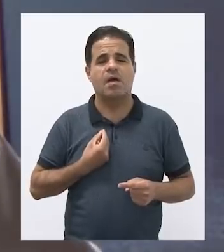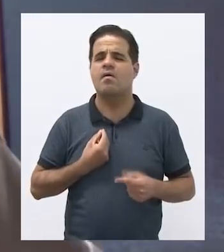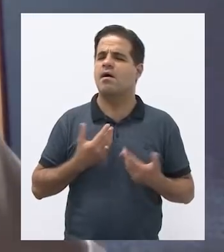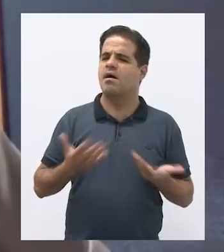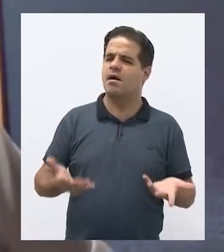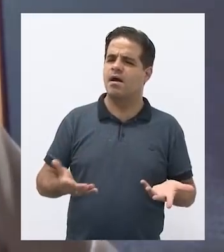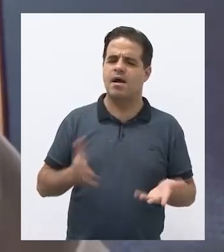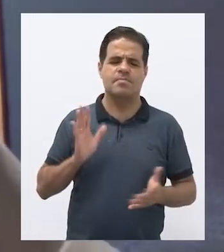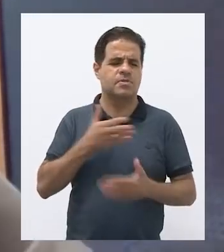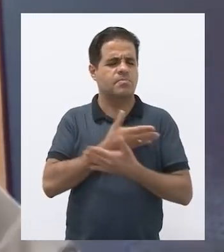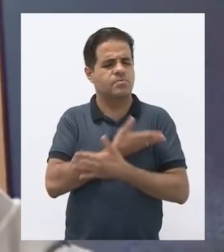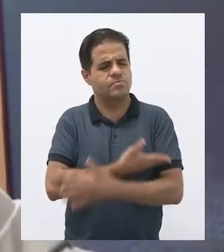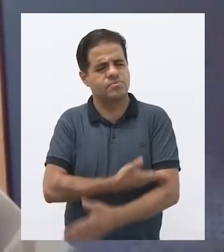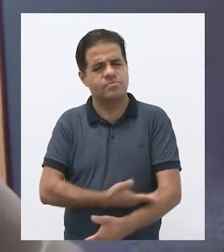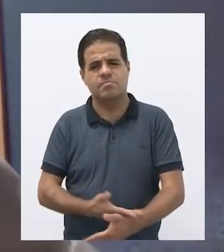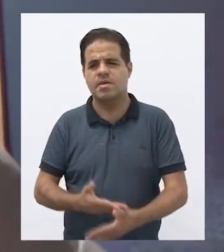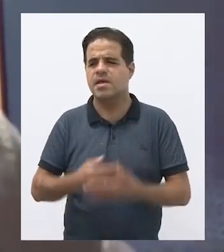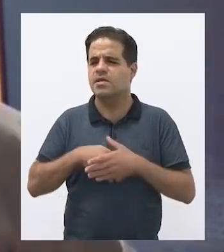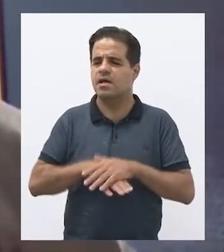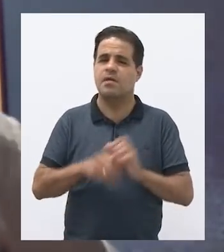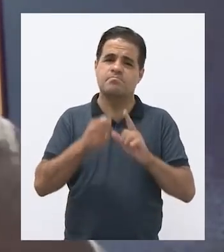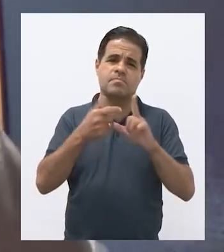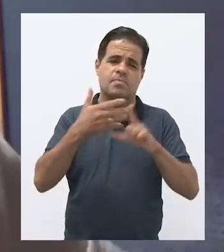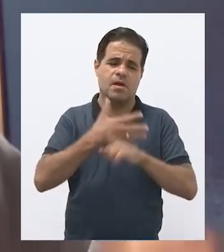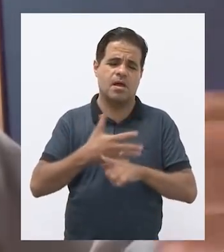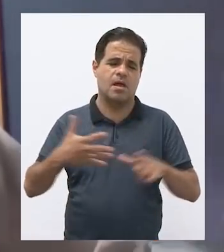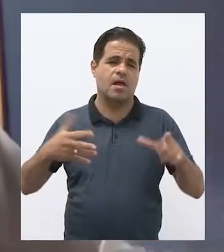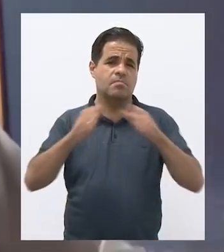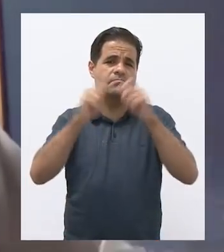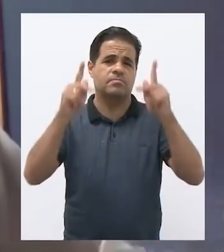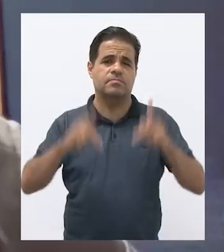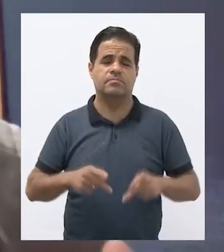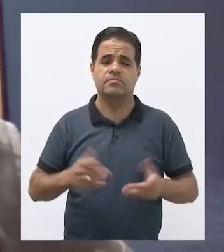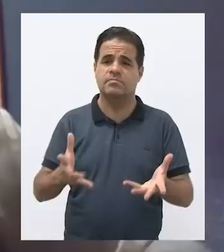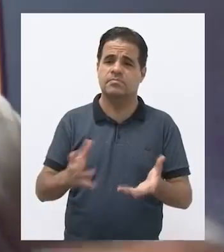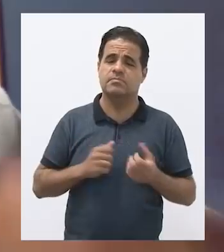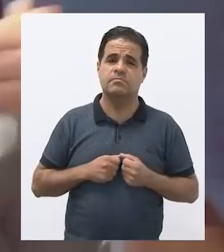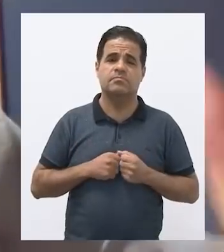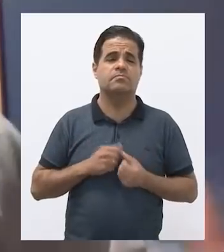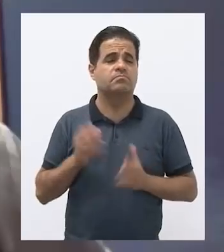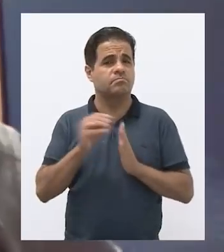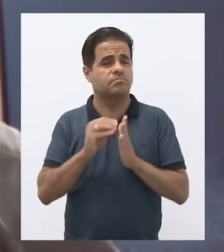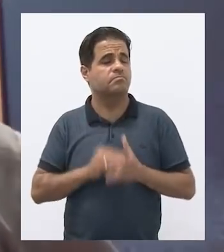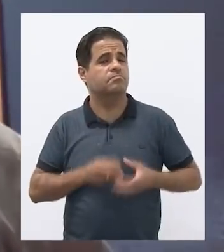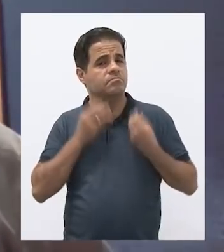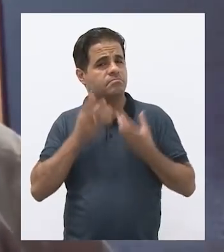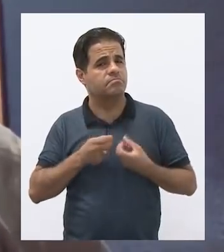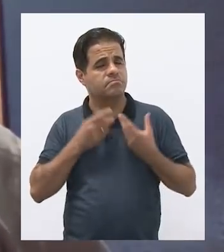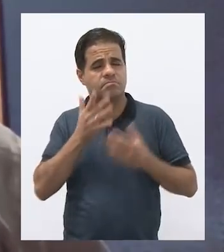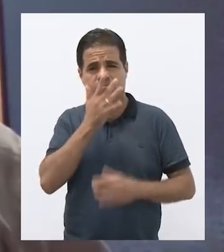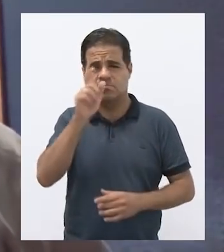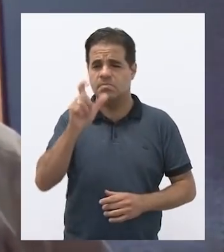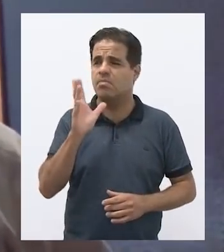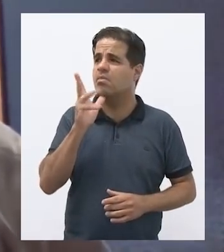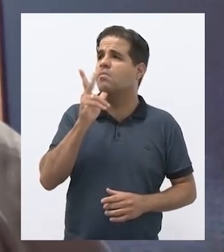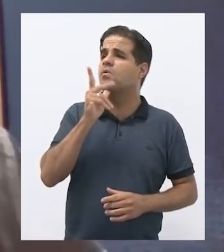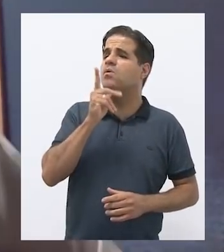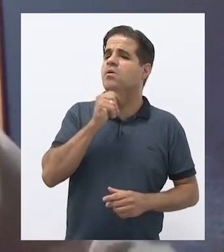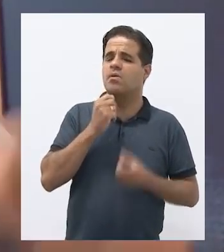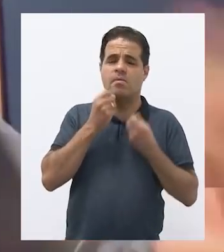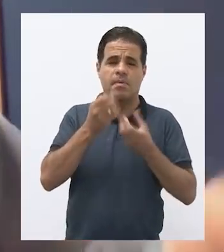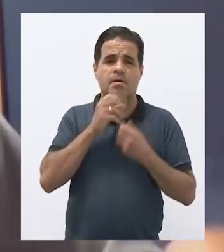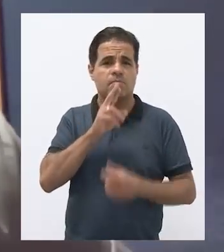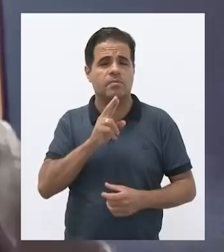mas aí eu me acostumei, porque agora tem lá a plataforma, e na plataforma eu recebo os inputs com os dados, sei quanto tempo o camarada demorou para responder a